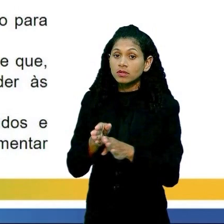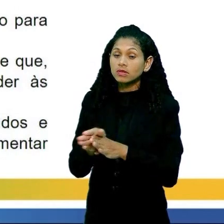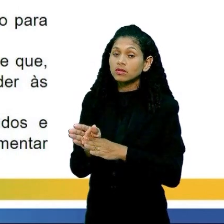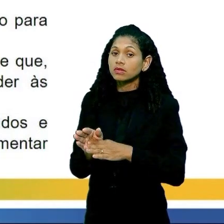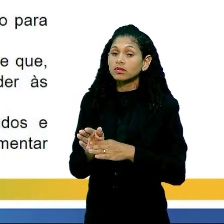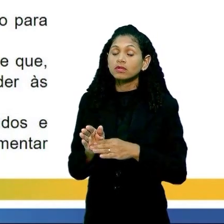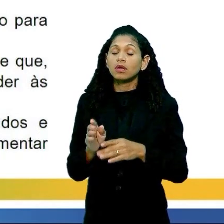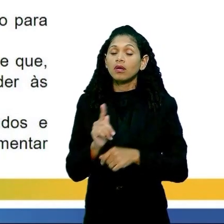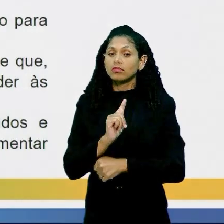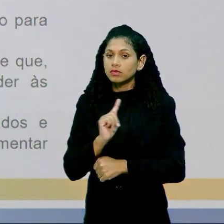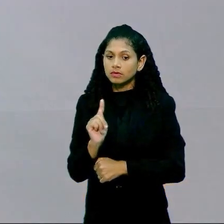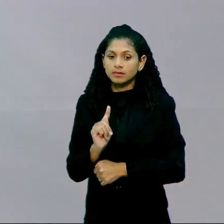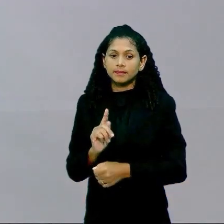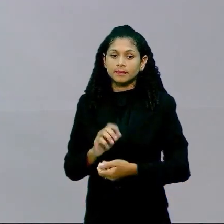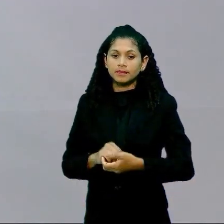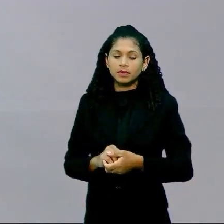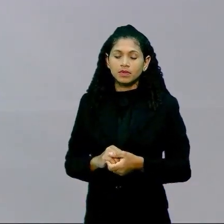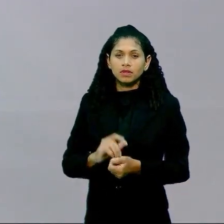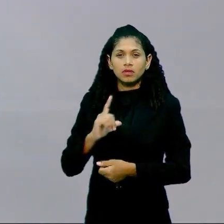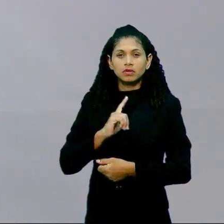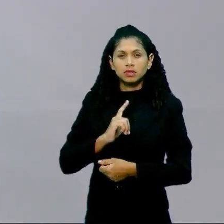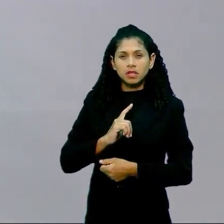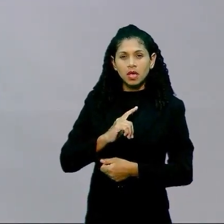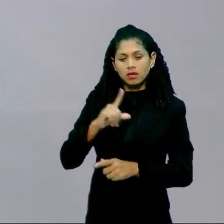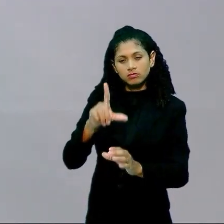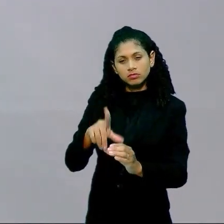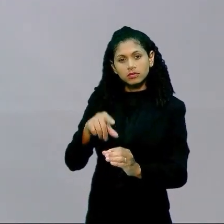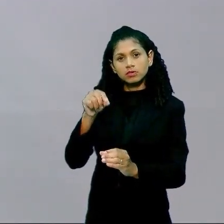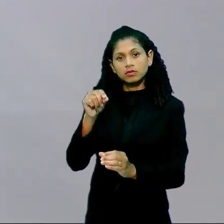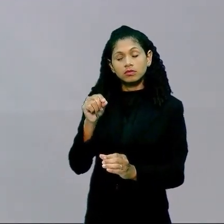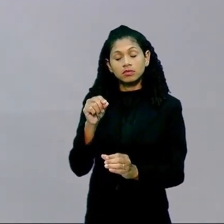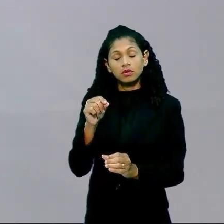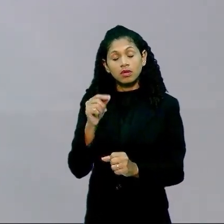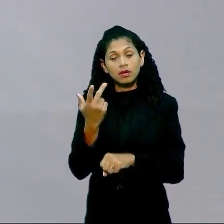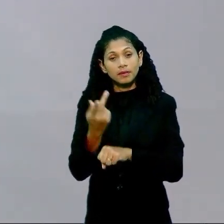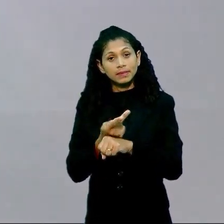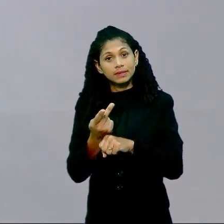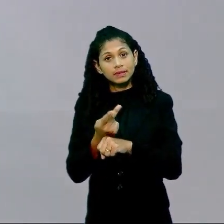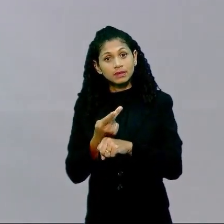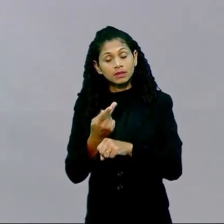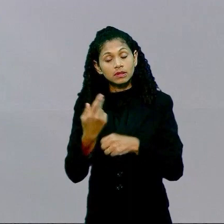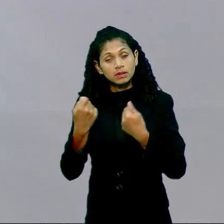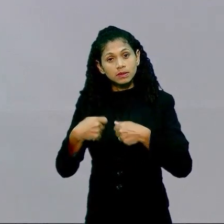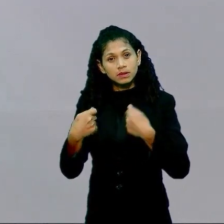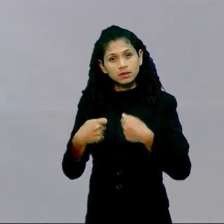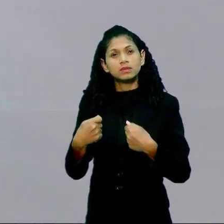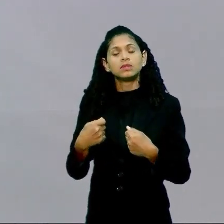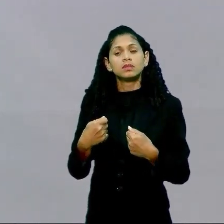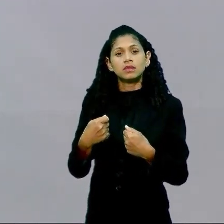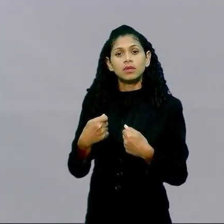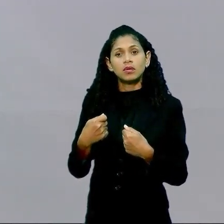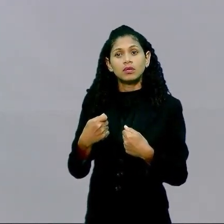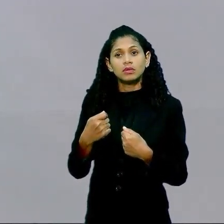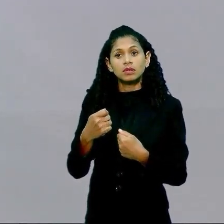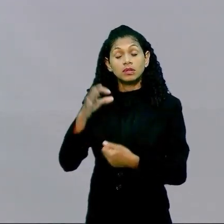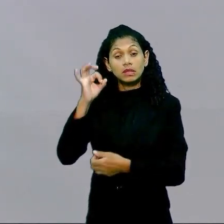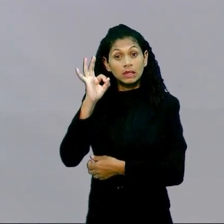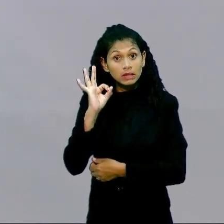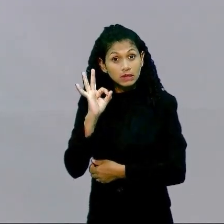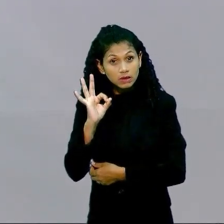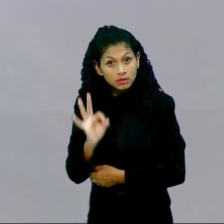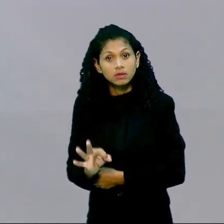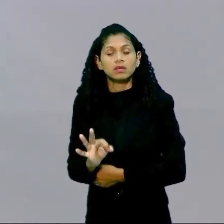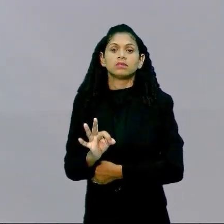Então a gente vai vendo as alternativas e a gente sempre tem que buscar, isso é importante, aquela que esteja mais certa. Às vezes